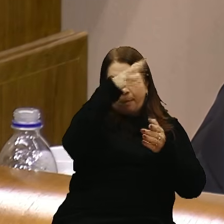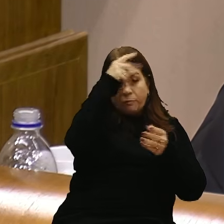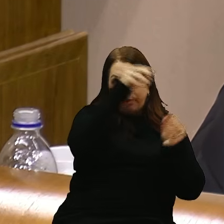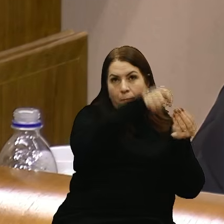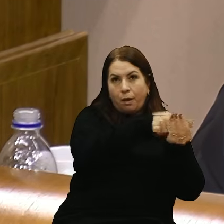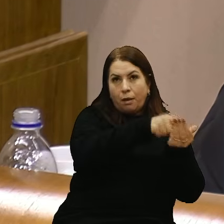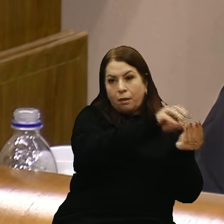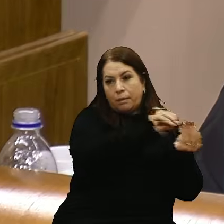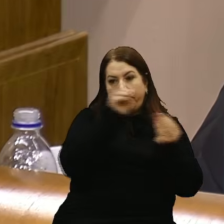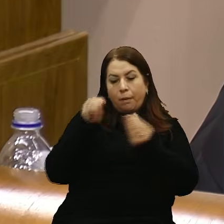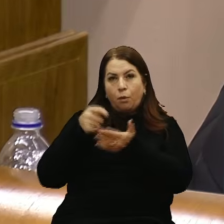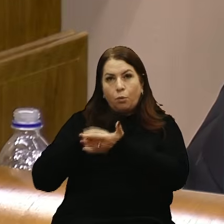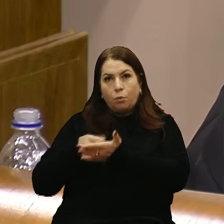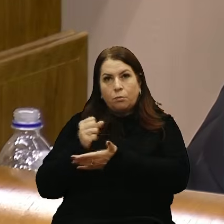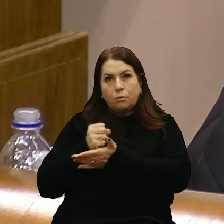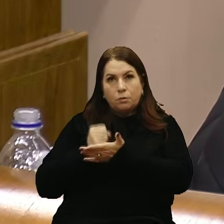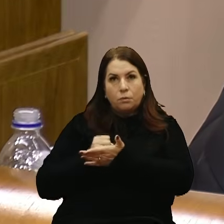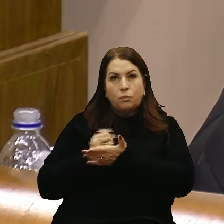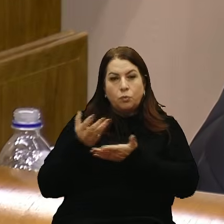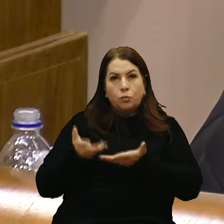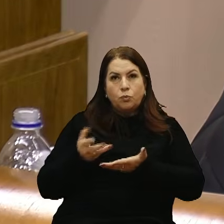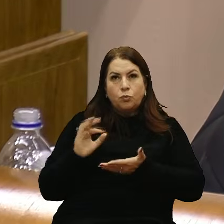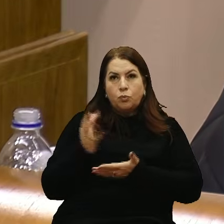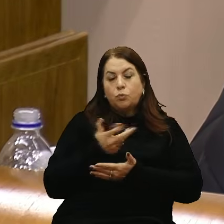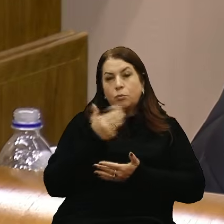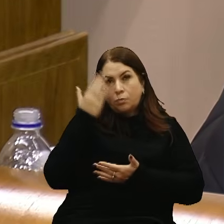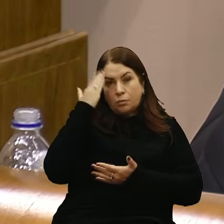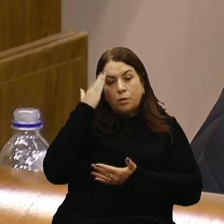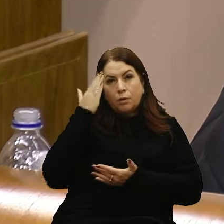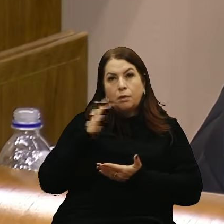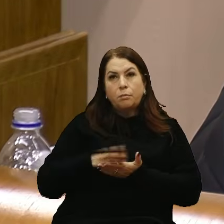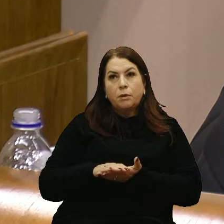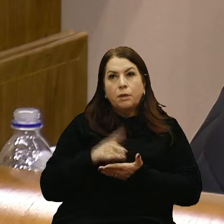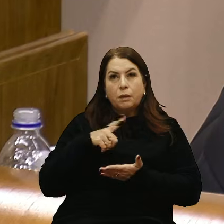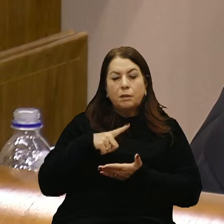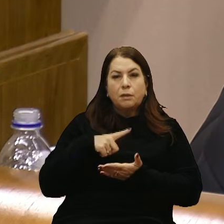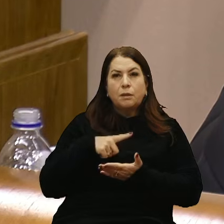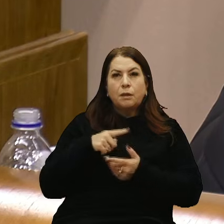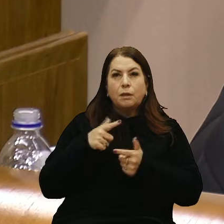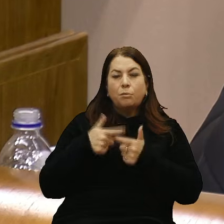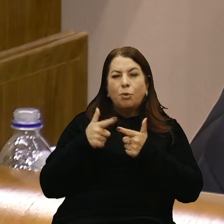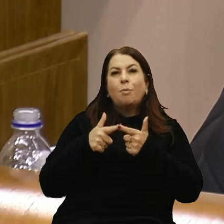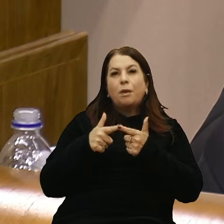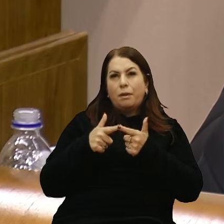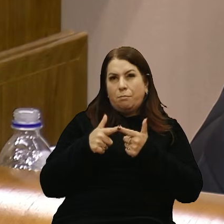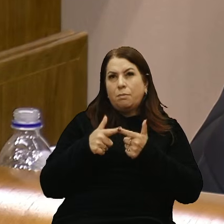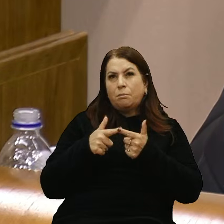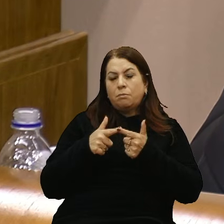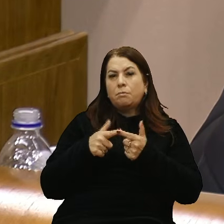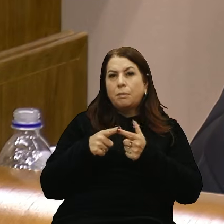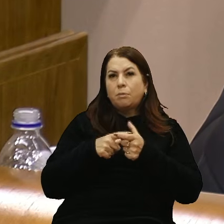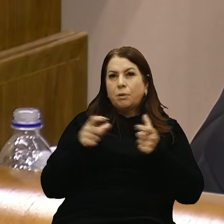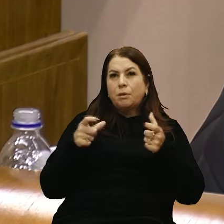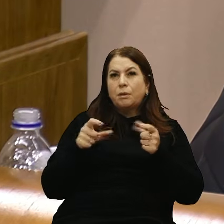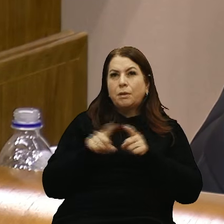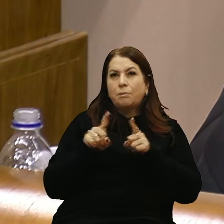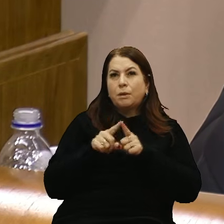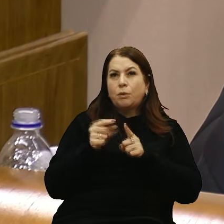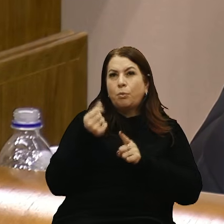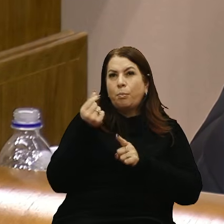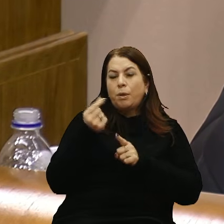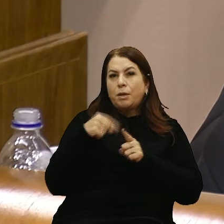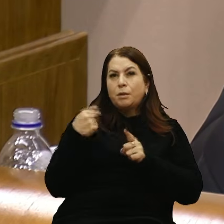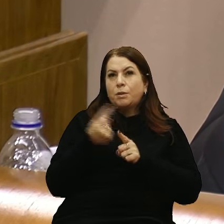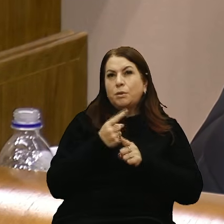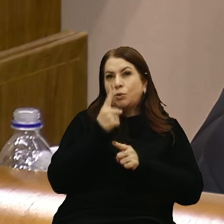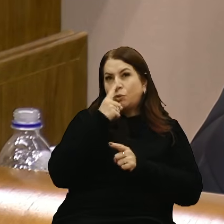os contratos, e hoje todo mundo sabe que existe uma defasagem muito grande da cadeia, do preço da cadeia